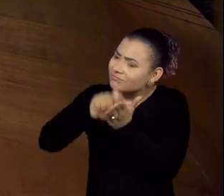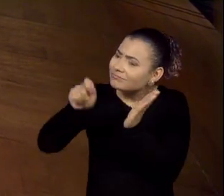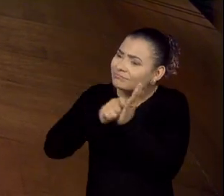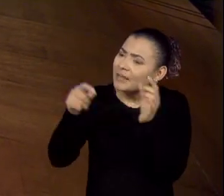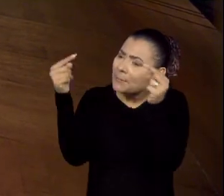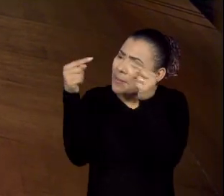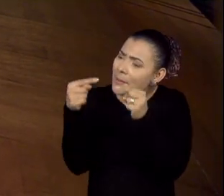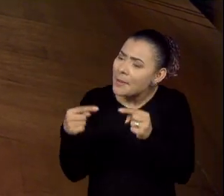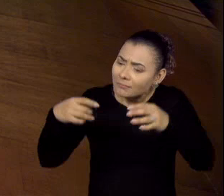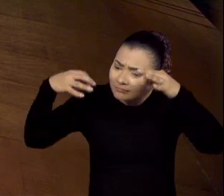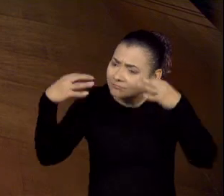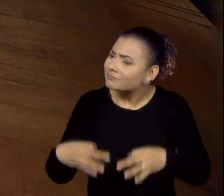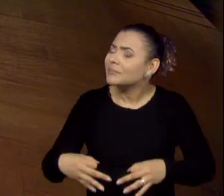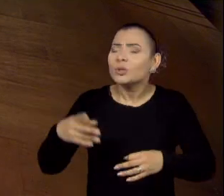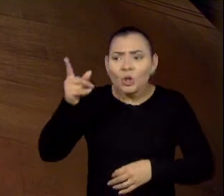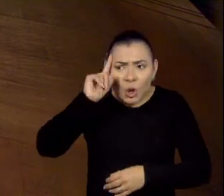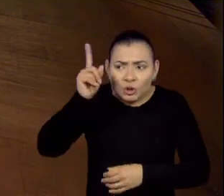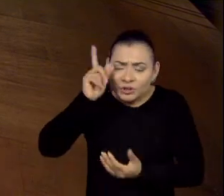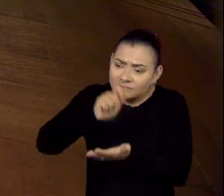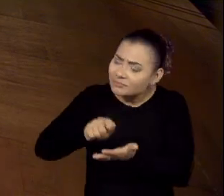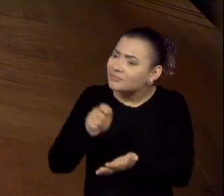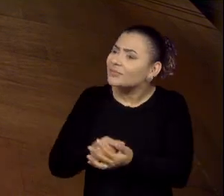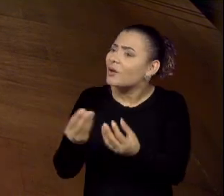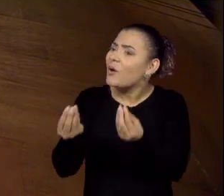um conto todos os dias?